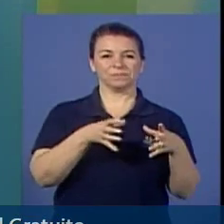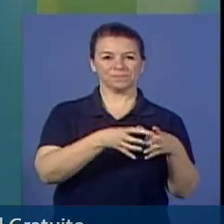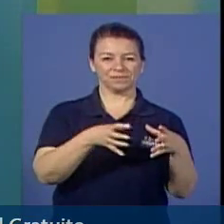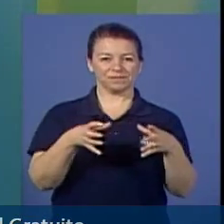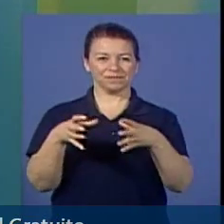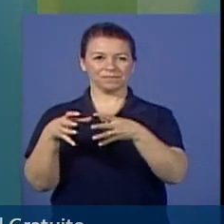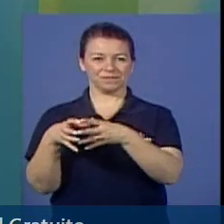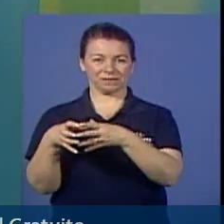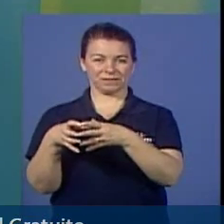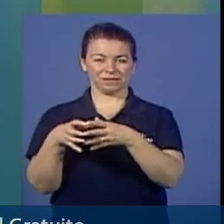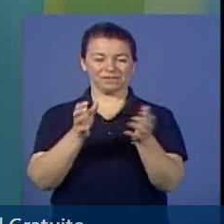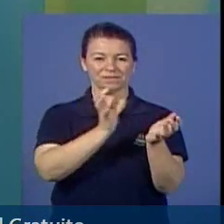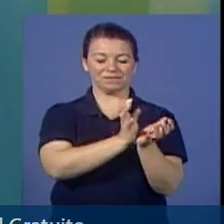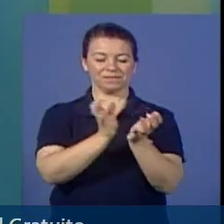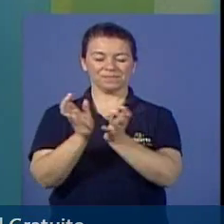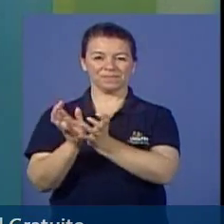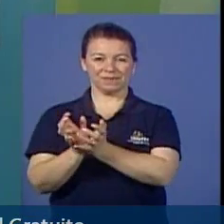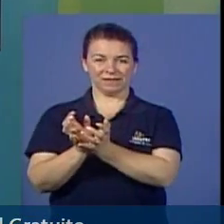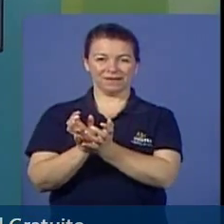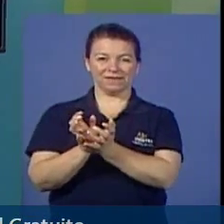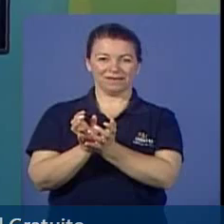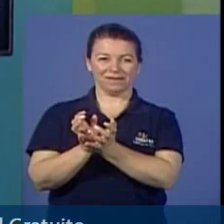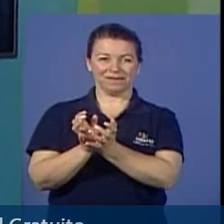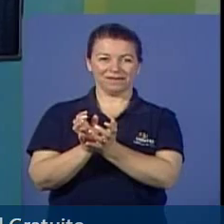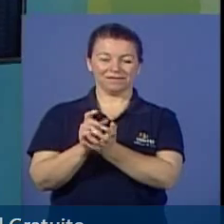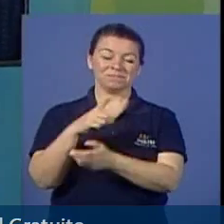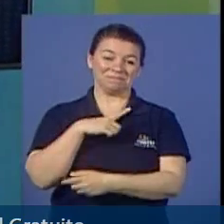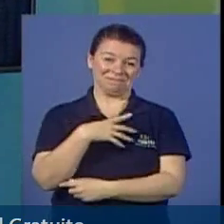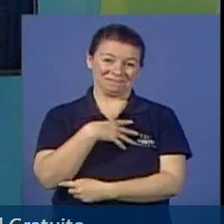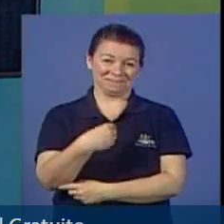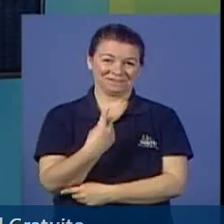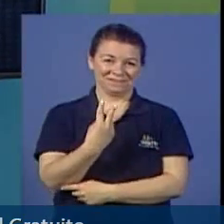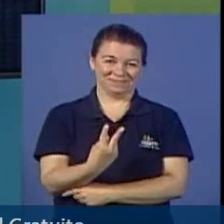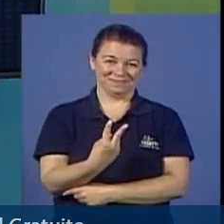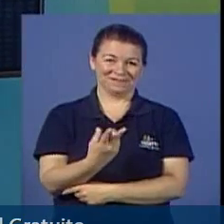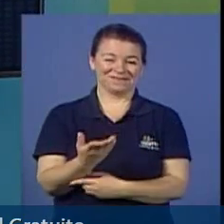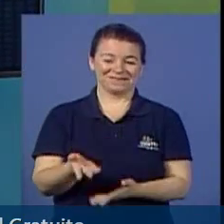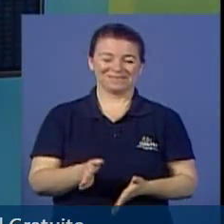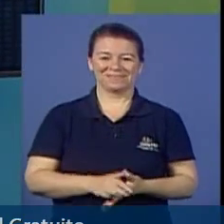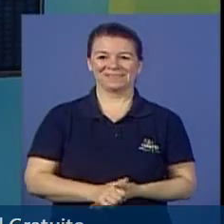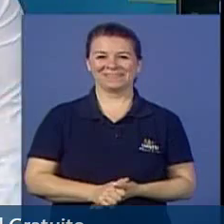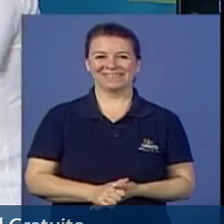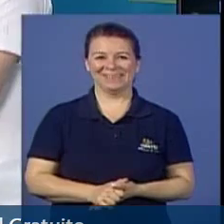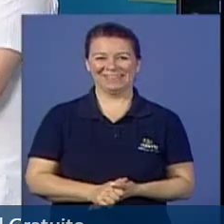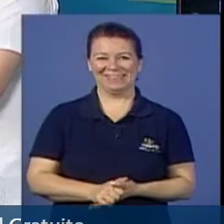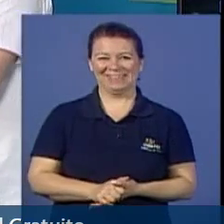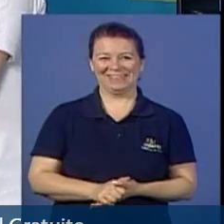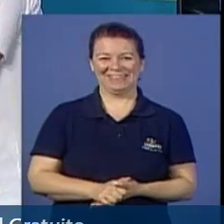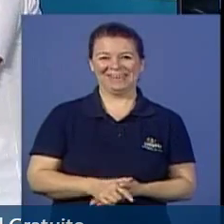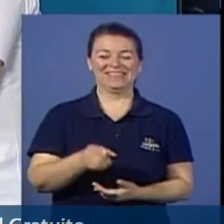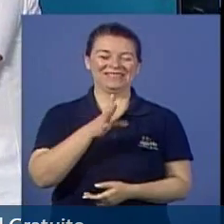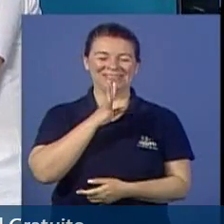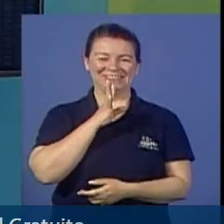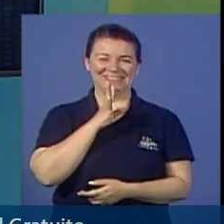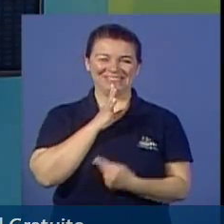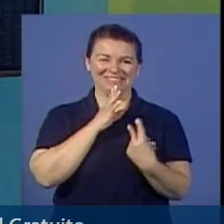dos meus filhinhos, que são dois. Pelo menos eu imagino. É o você conhece?